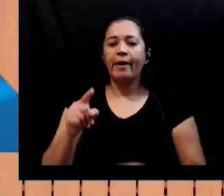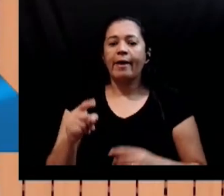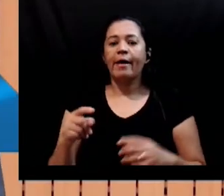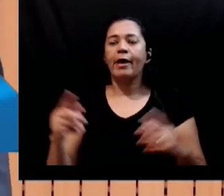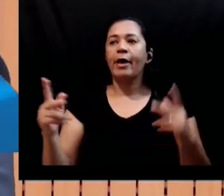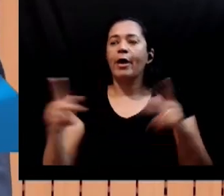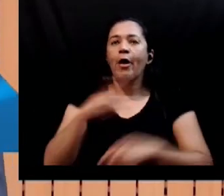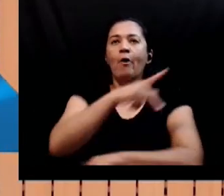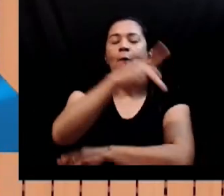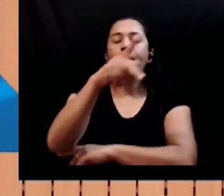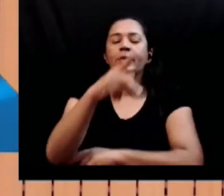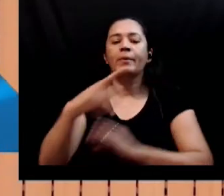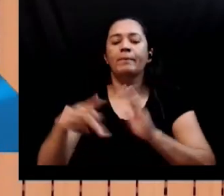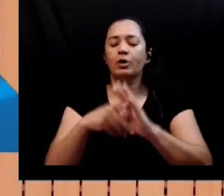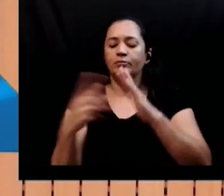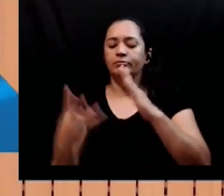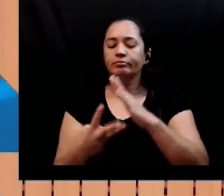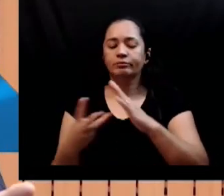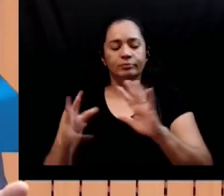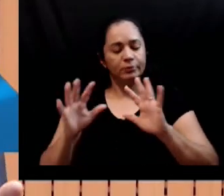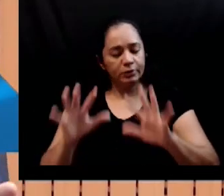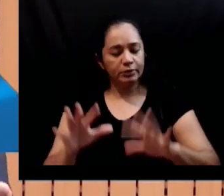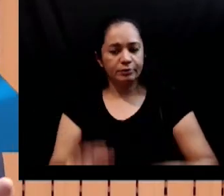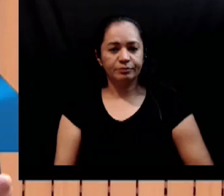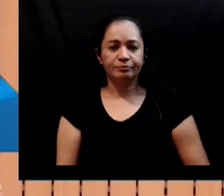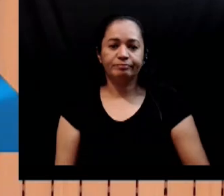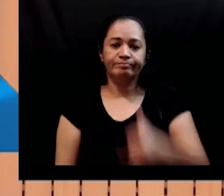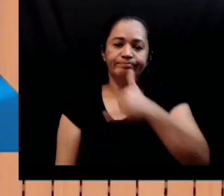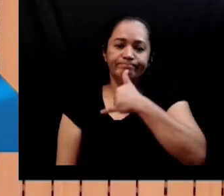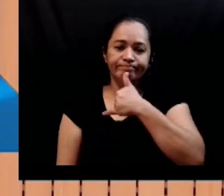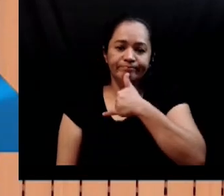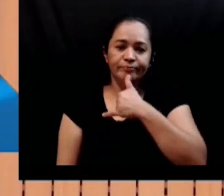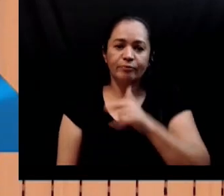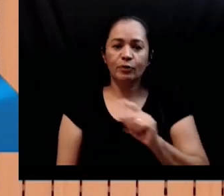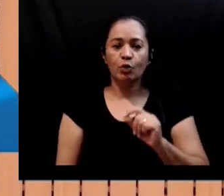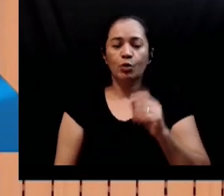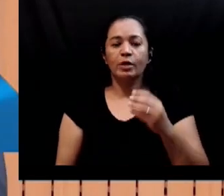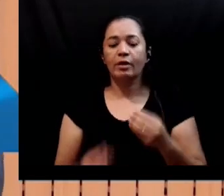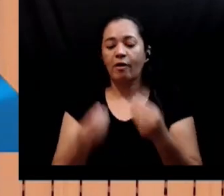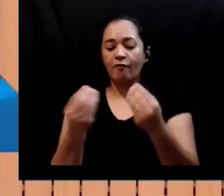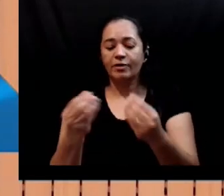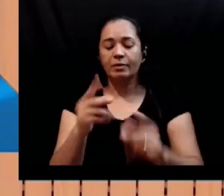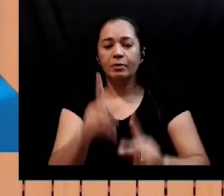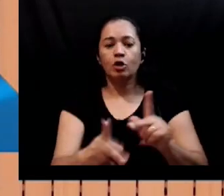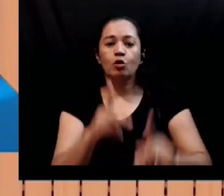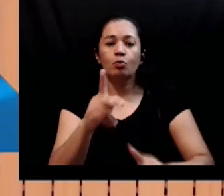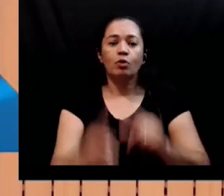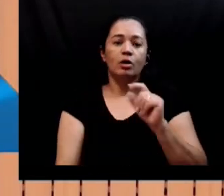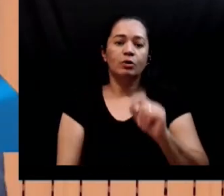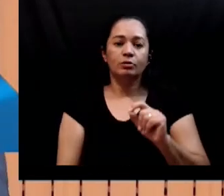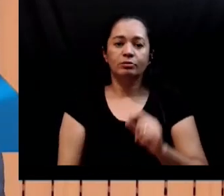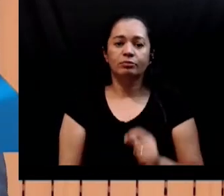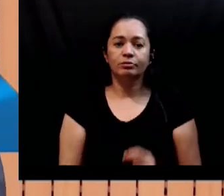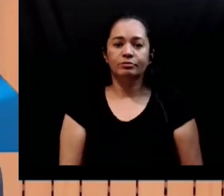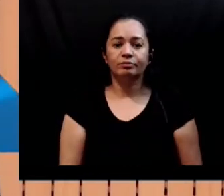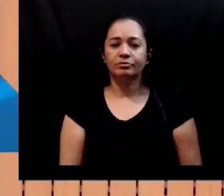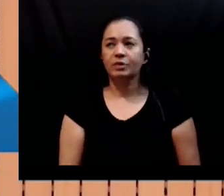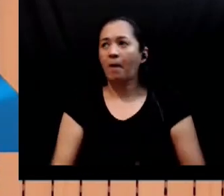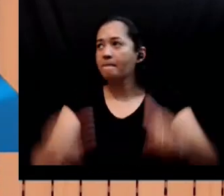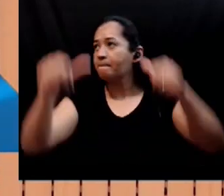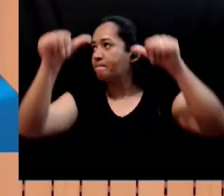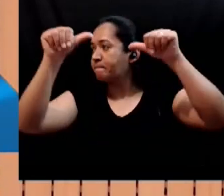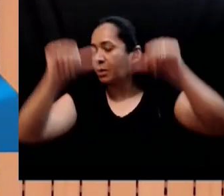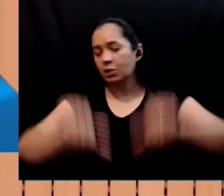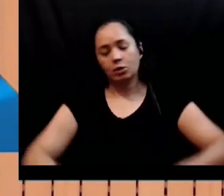privatização desses serviços. E, infelizmente, o que está sendo oferecido para a população é muito pior, é muito indigno,